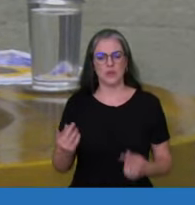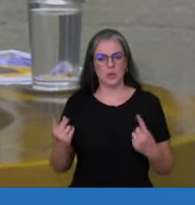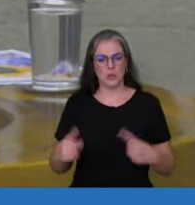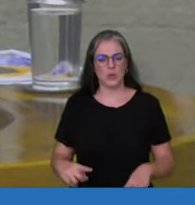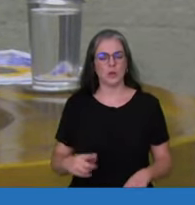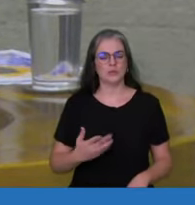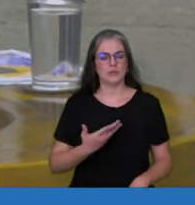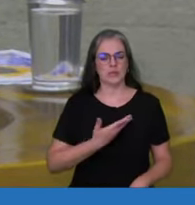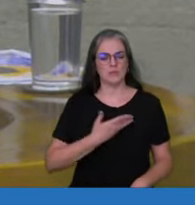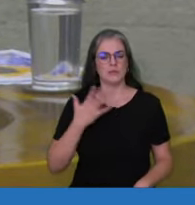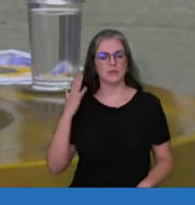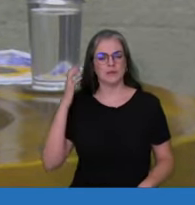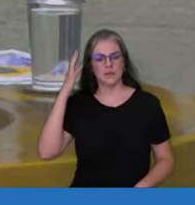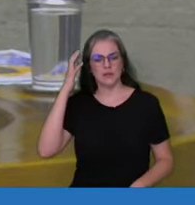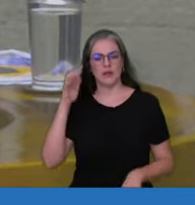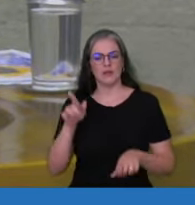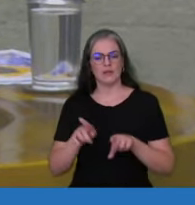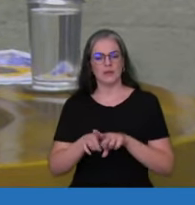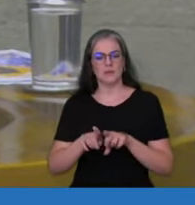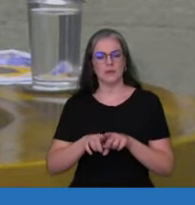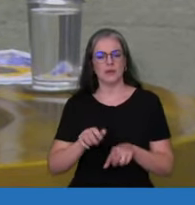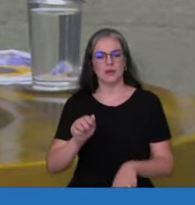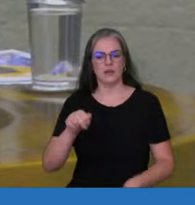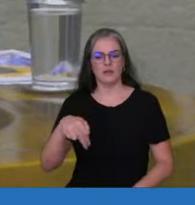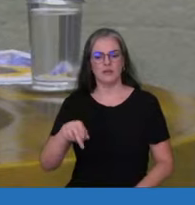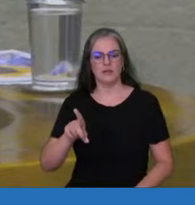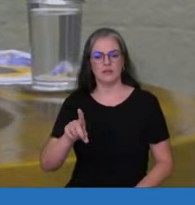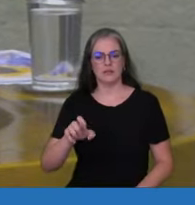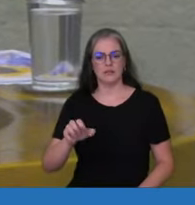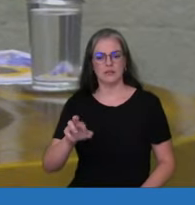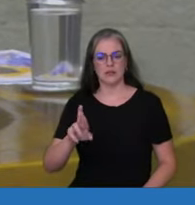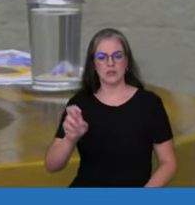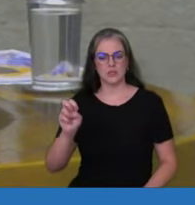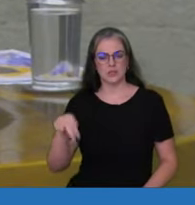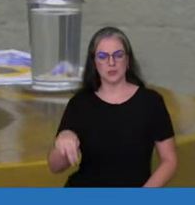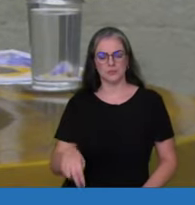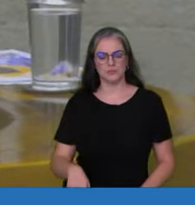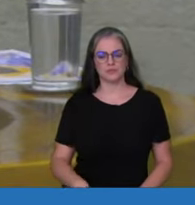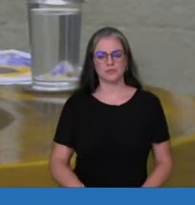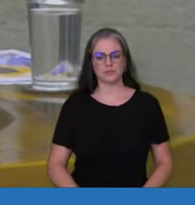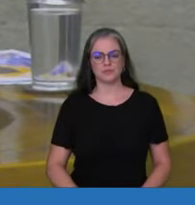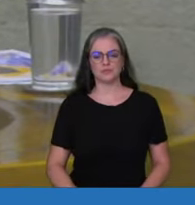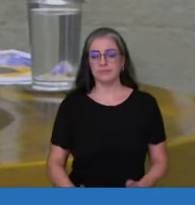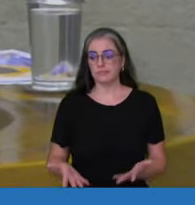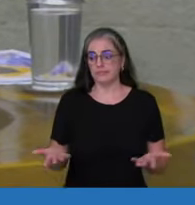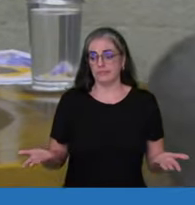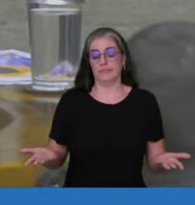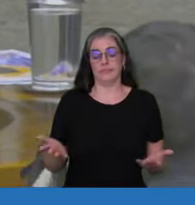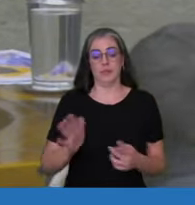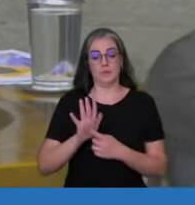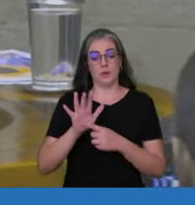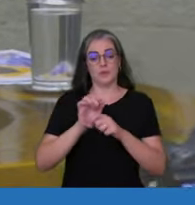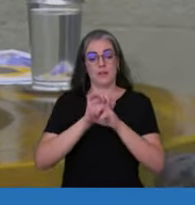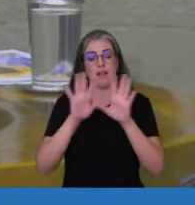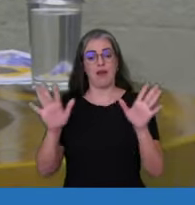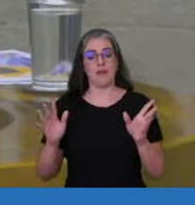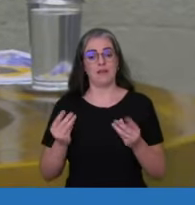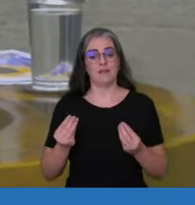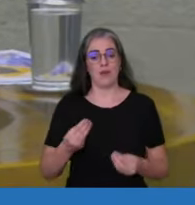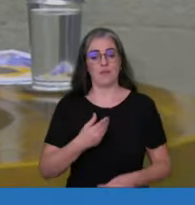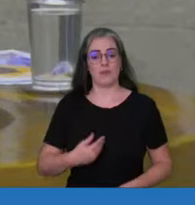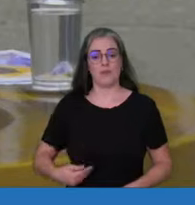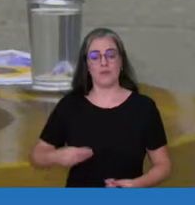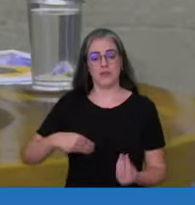Anderson Gomes. Um desfecho que revela a íntima relação do Estado brasileiro com a